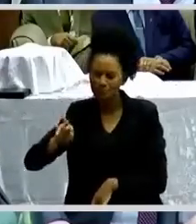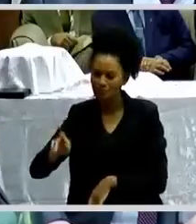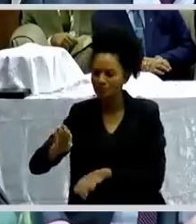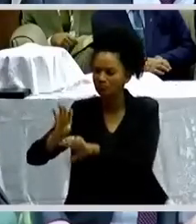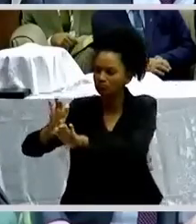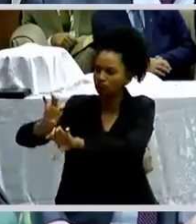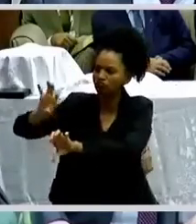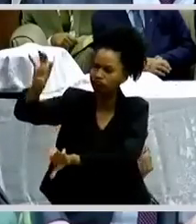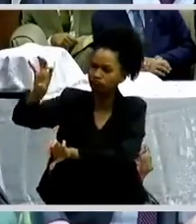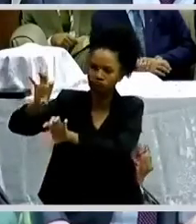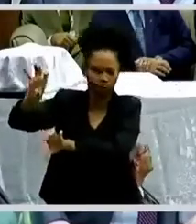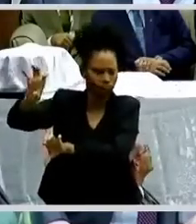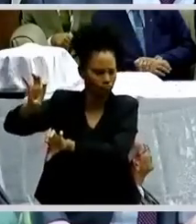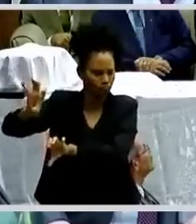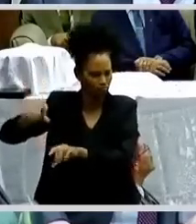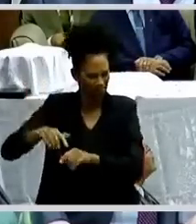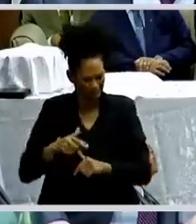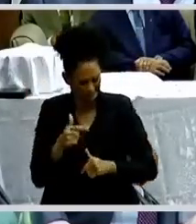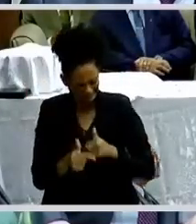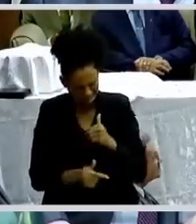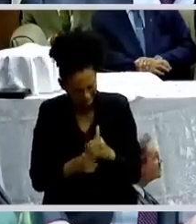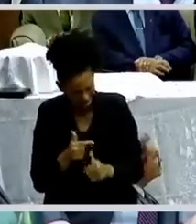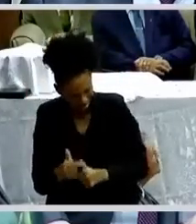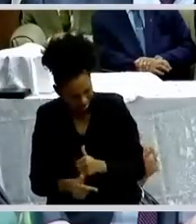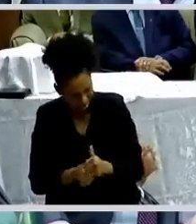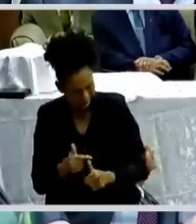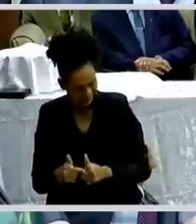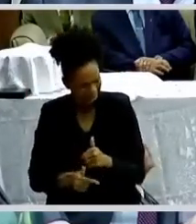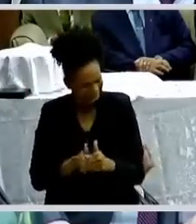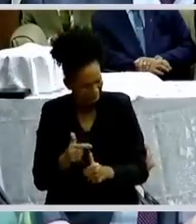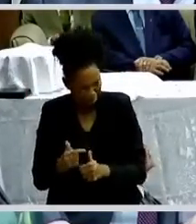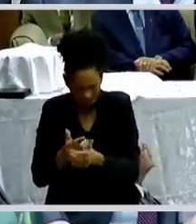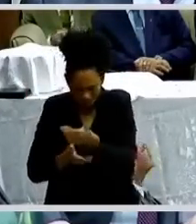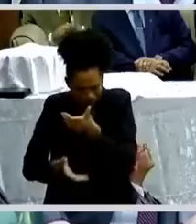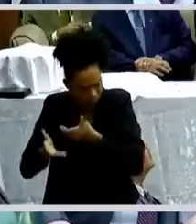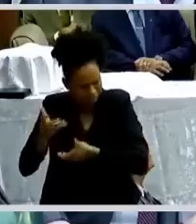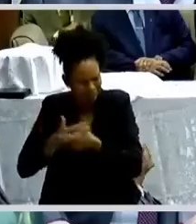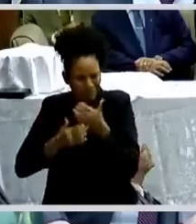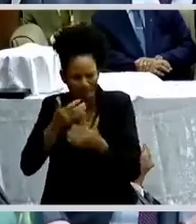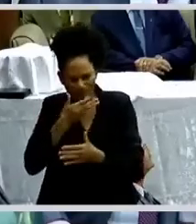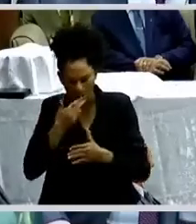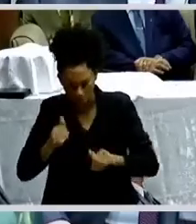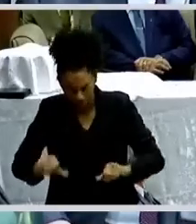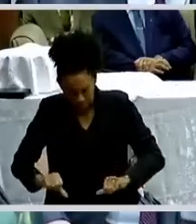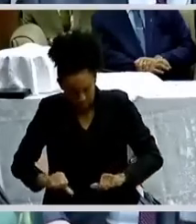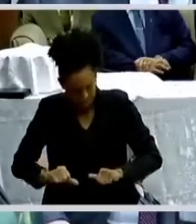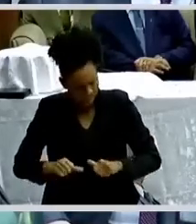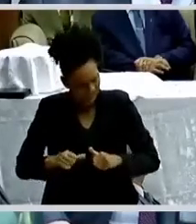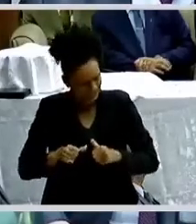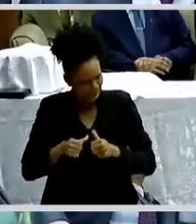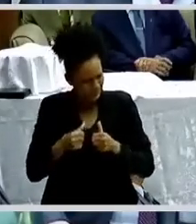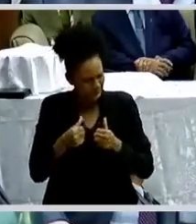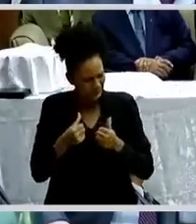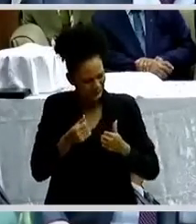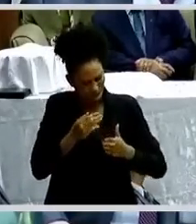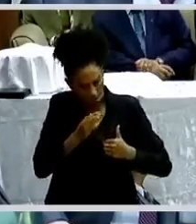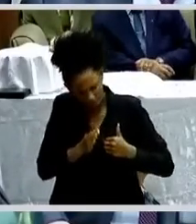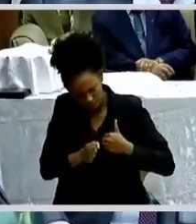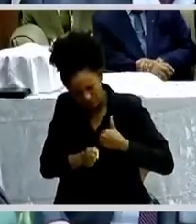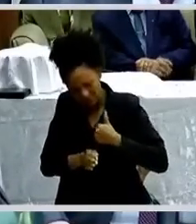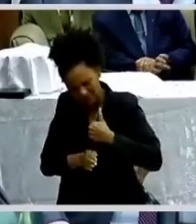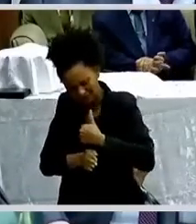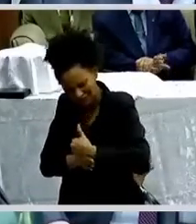norte. Trabalhar de forma cooperada para melhorar a sua vida. O tempo vai